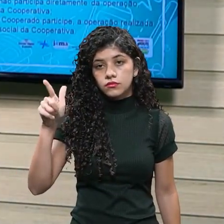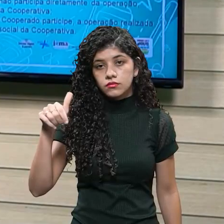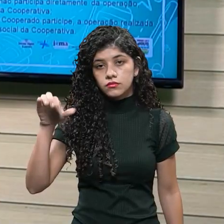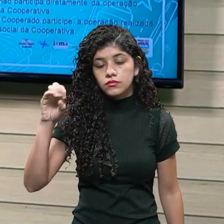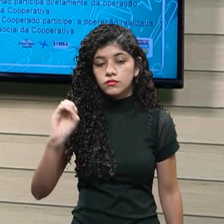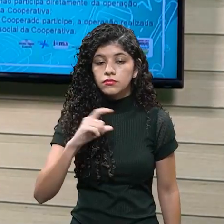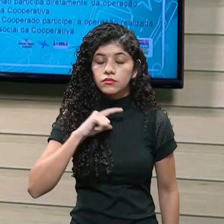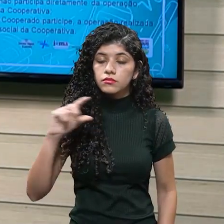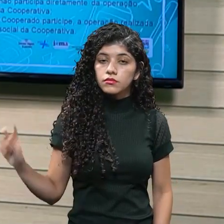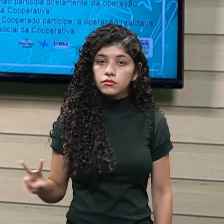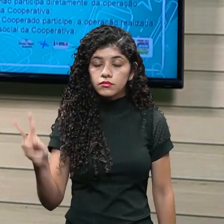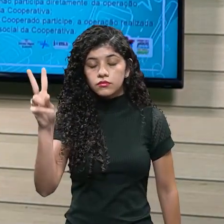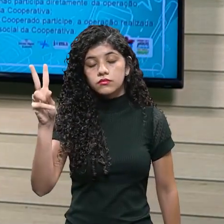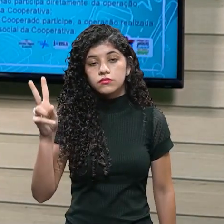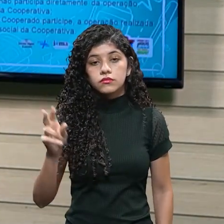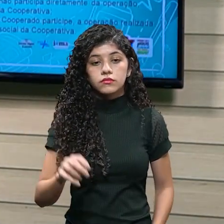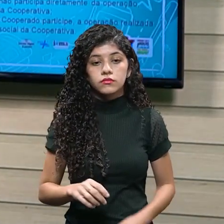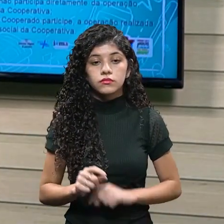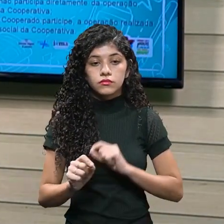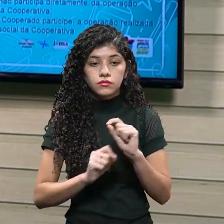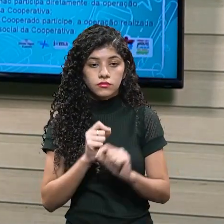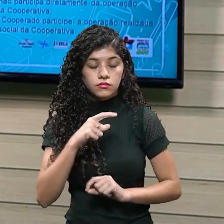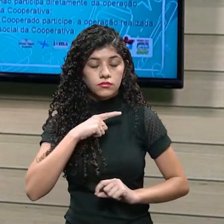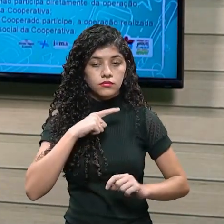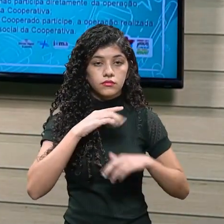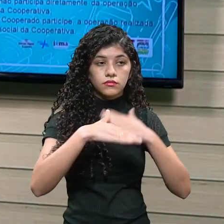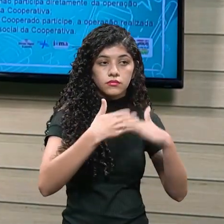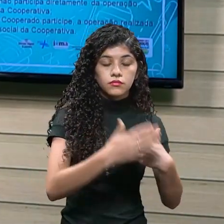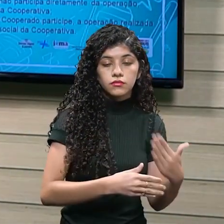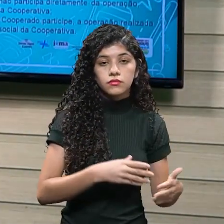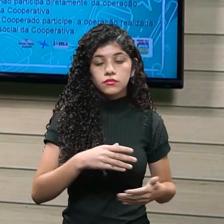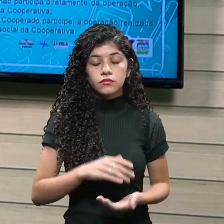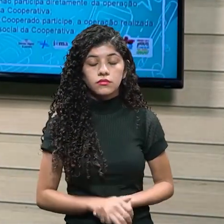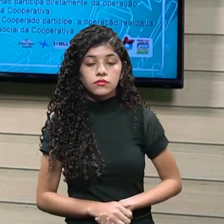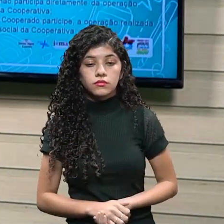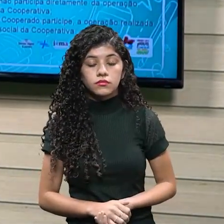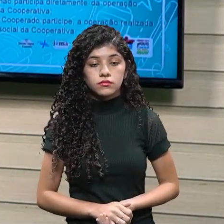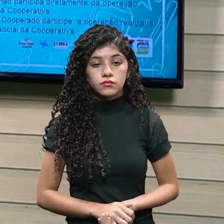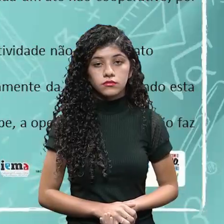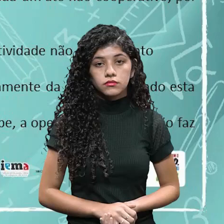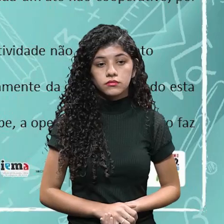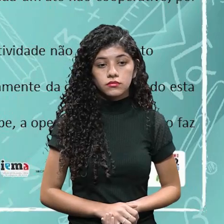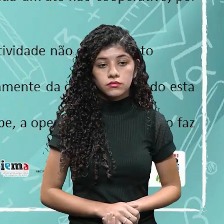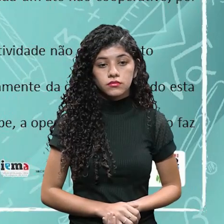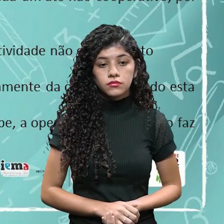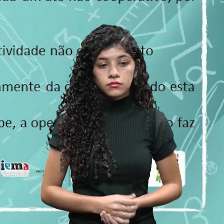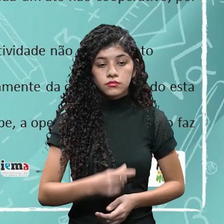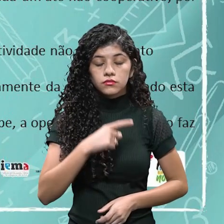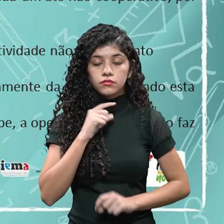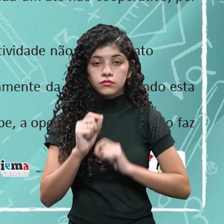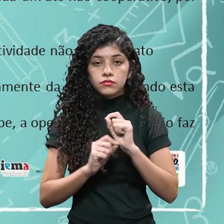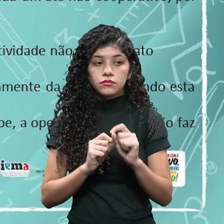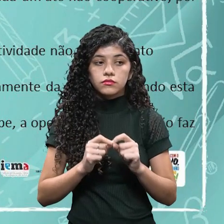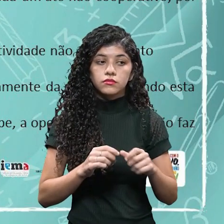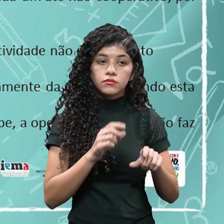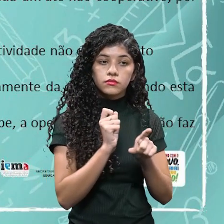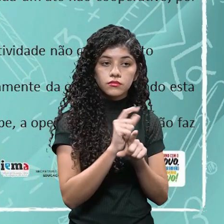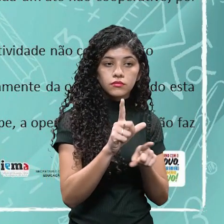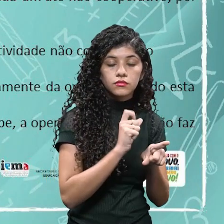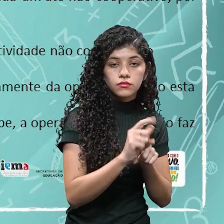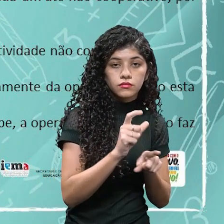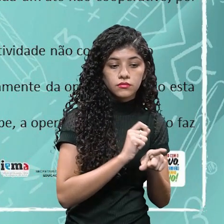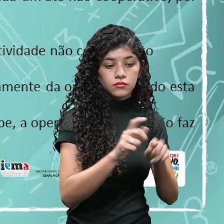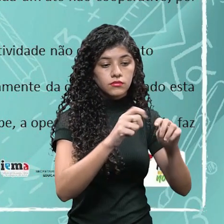financeira, onde envolve valores que vão afetar o lucro ou prejuízo da cooperativa. A cooperativa aluga uma sala de sua